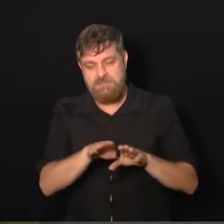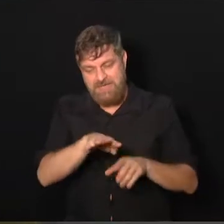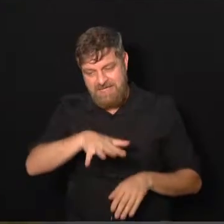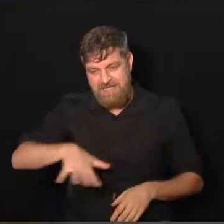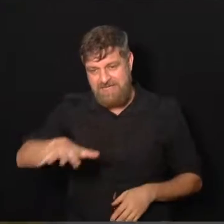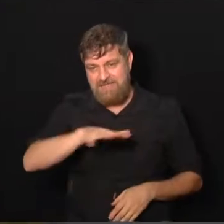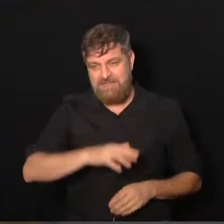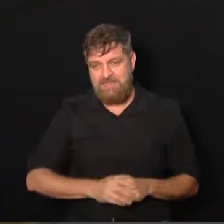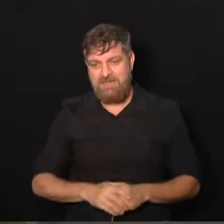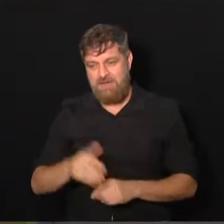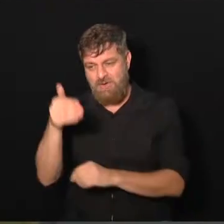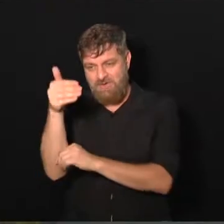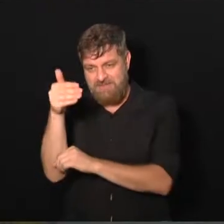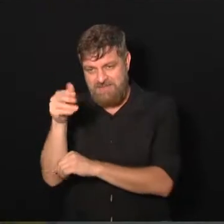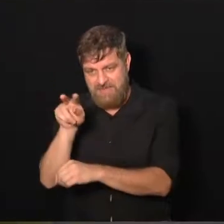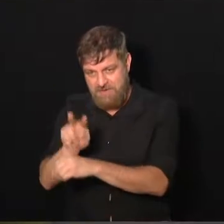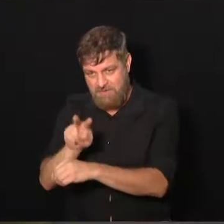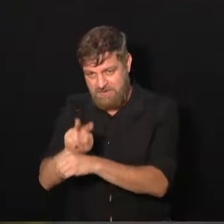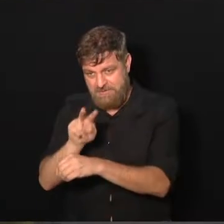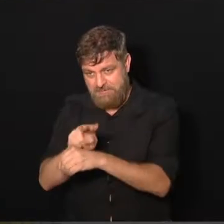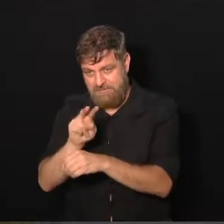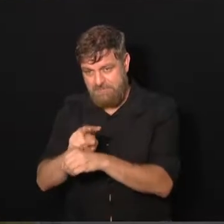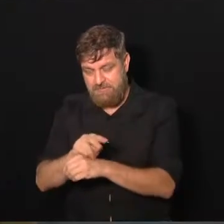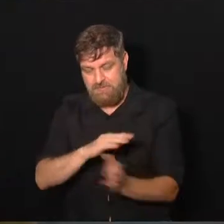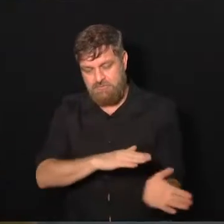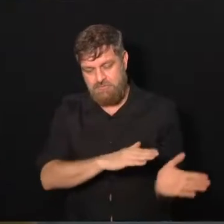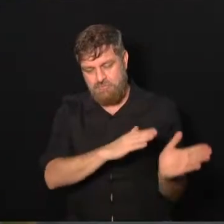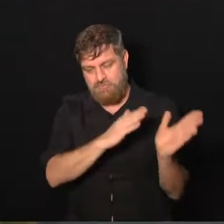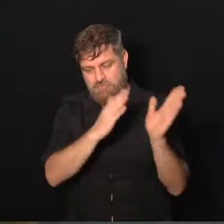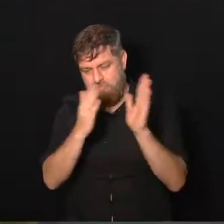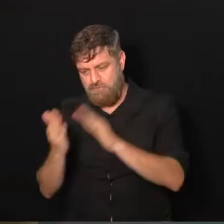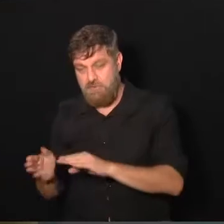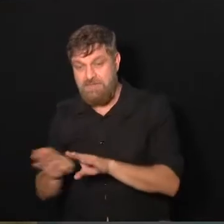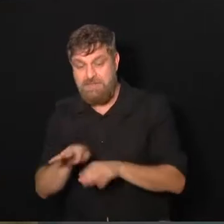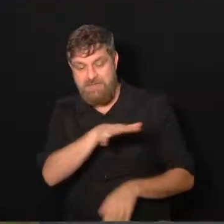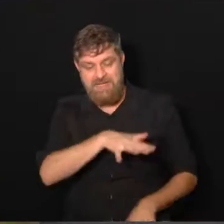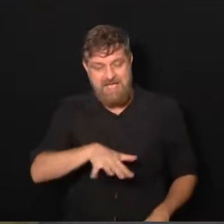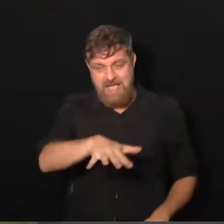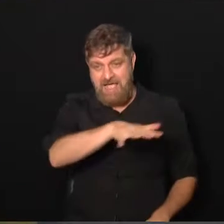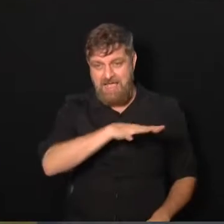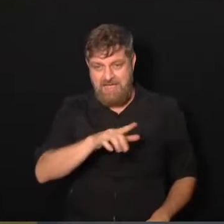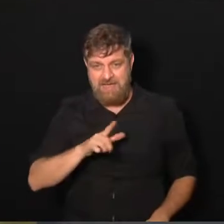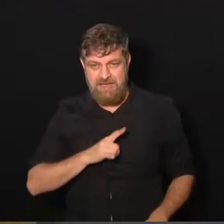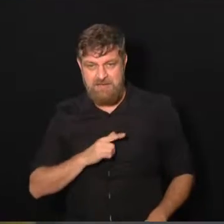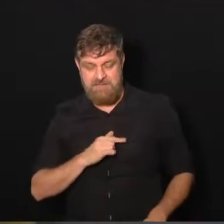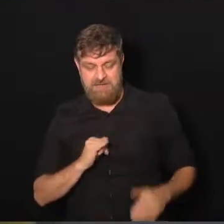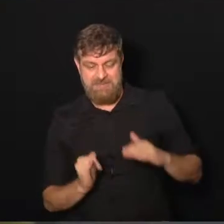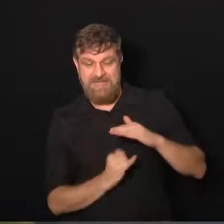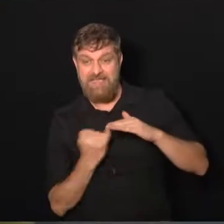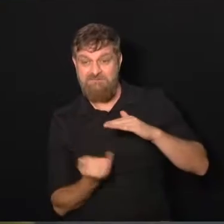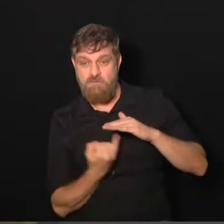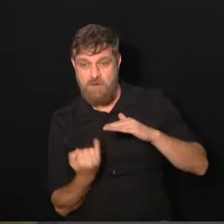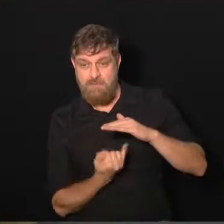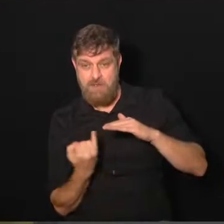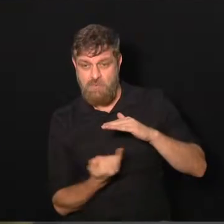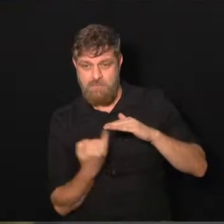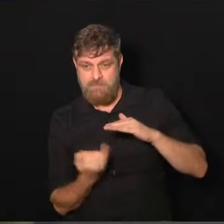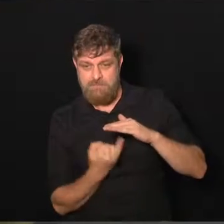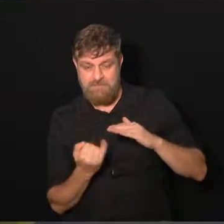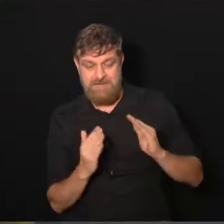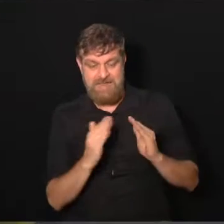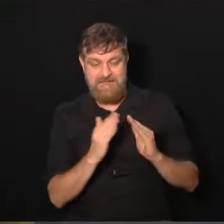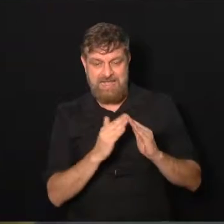de crechinhas, hotéisinhos, e um comércio mais informal, vamos dizer assim, dos